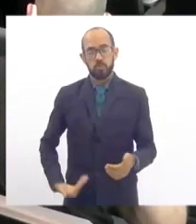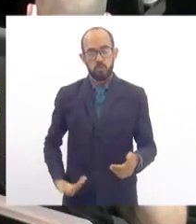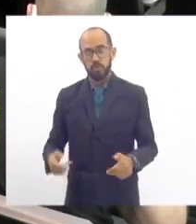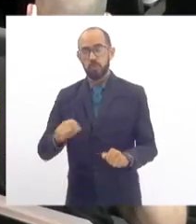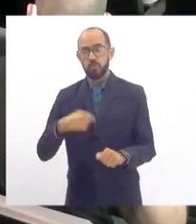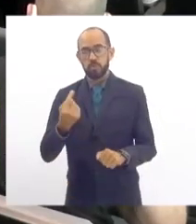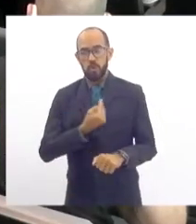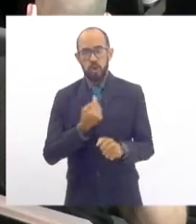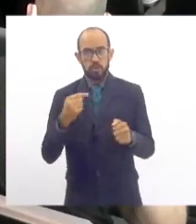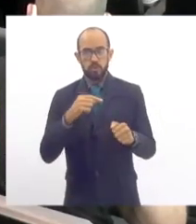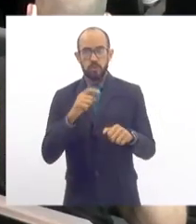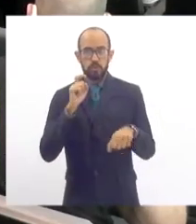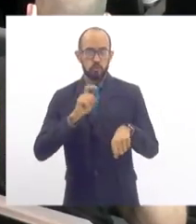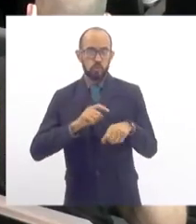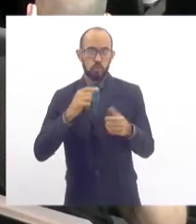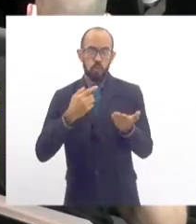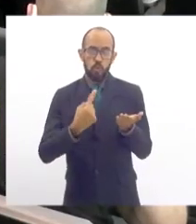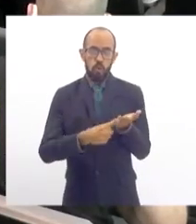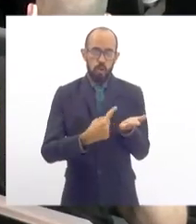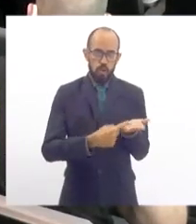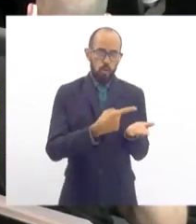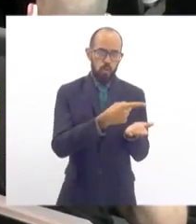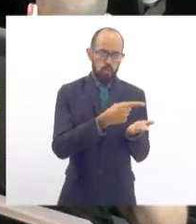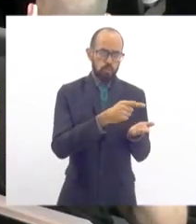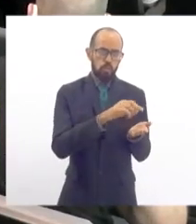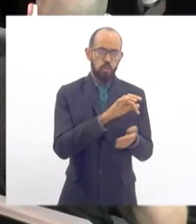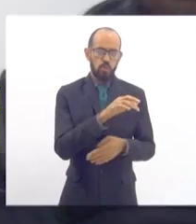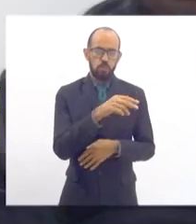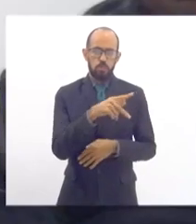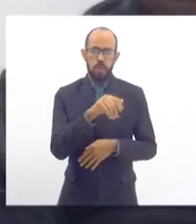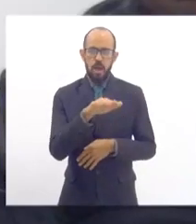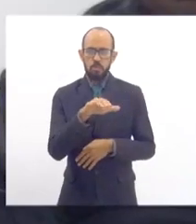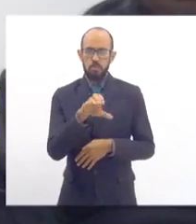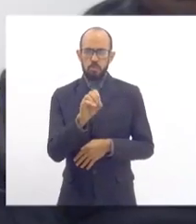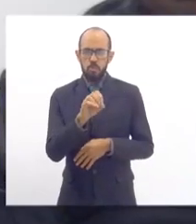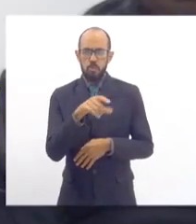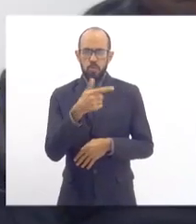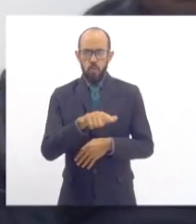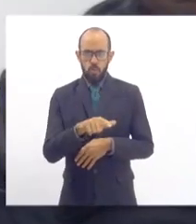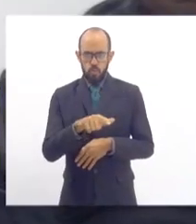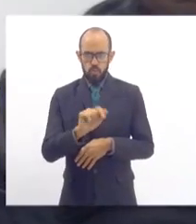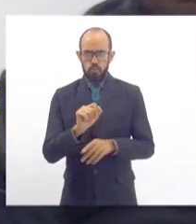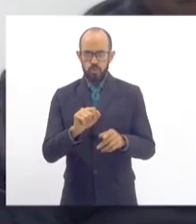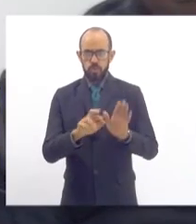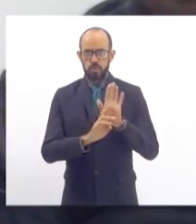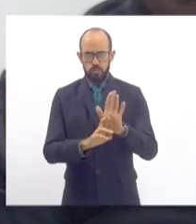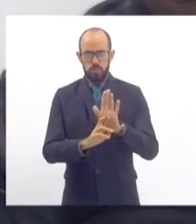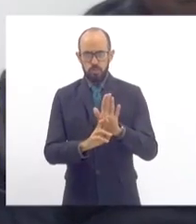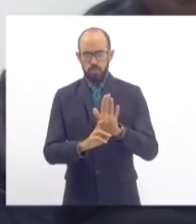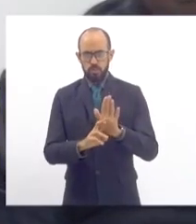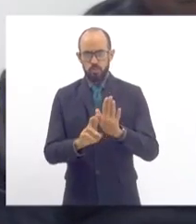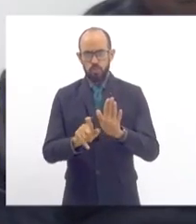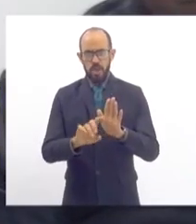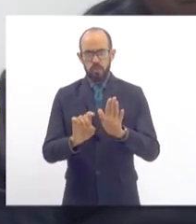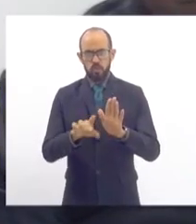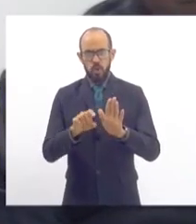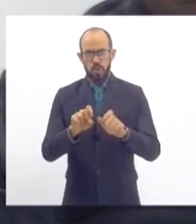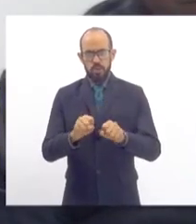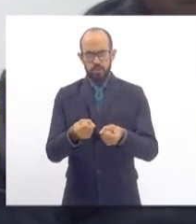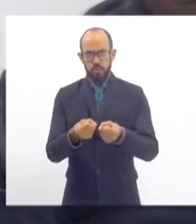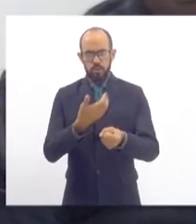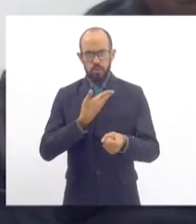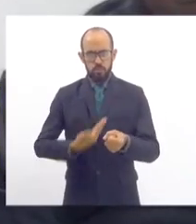diversos, inclusive com o Pablo, com outros sindicatos, com outras representações, não só da segurança pública. Agora, eu